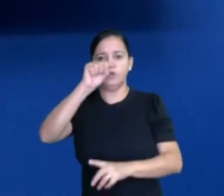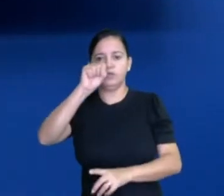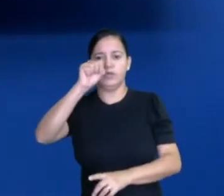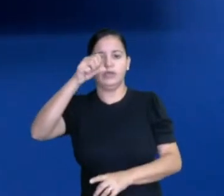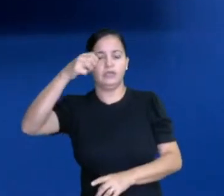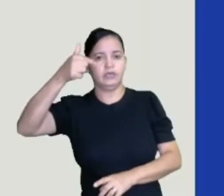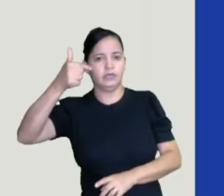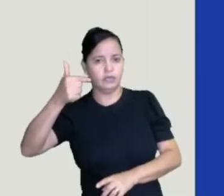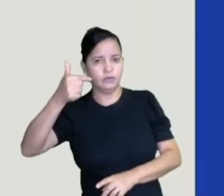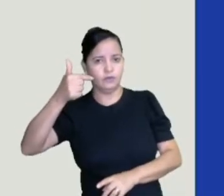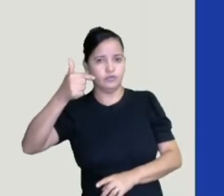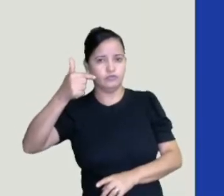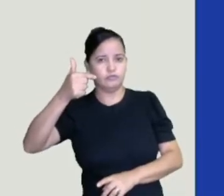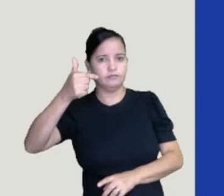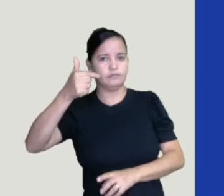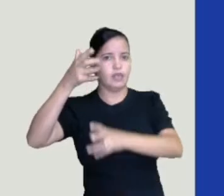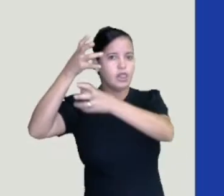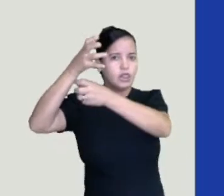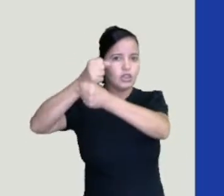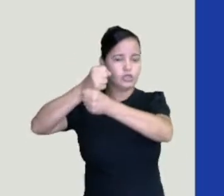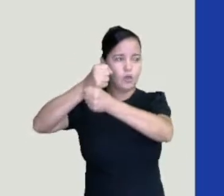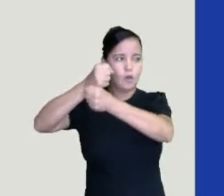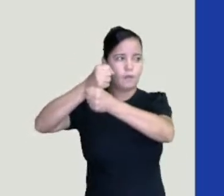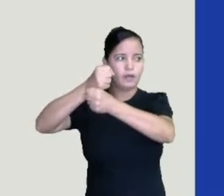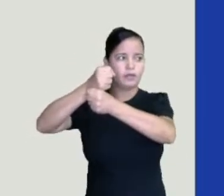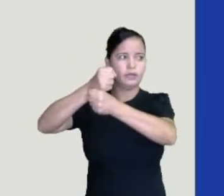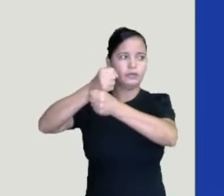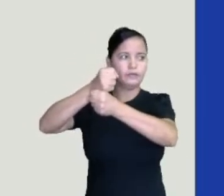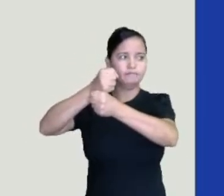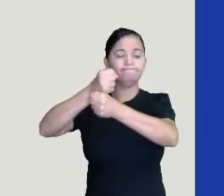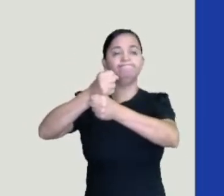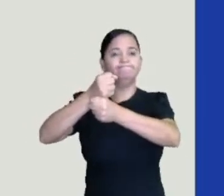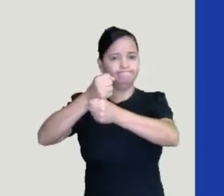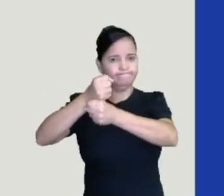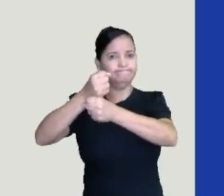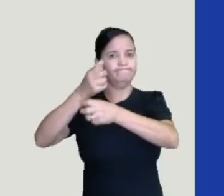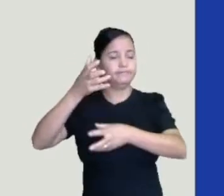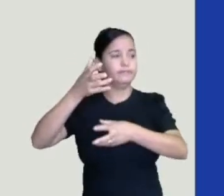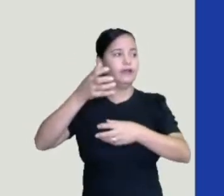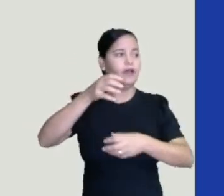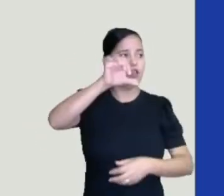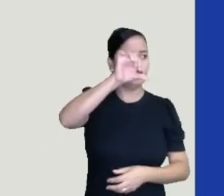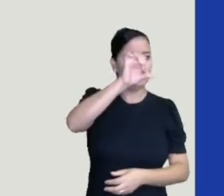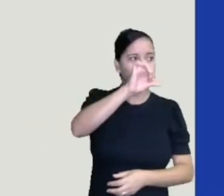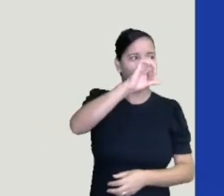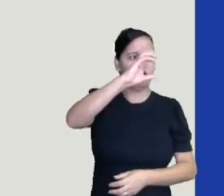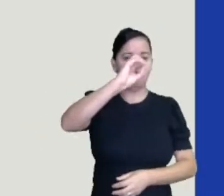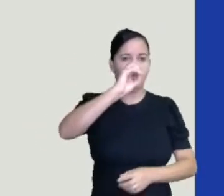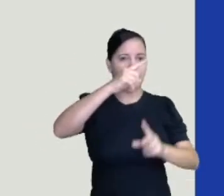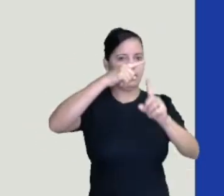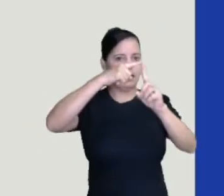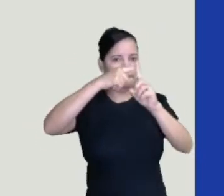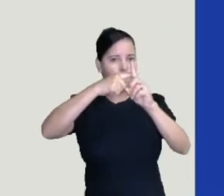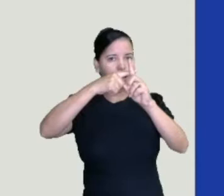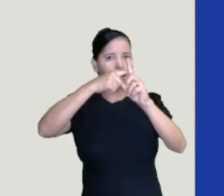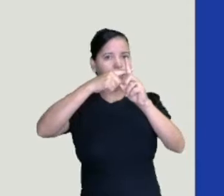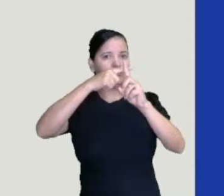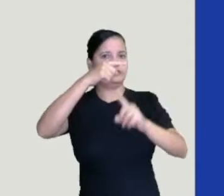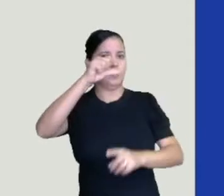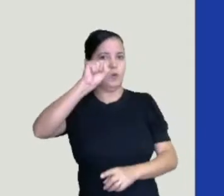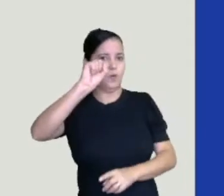Então foca bem no slide. 90 mais 80. Lembra lá que eu separei? Eu vou pegar o que